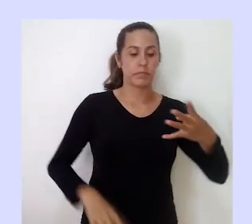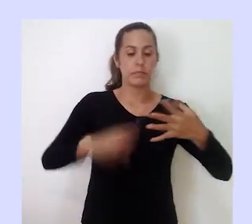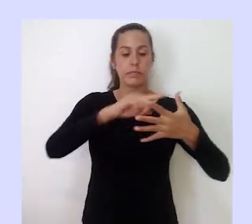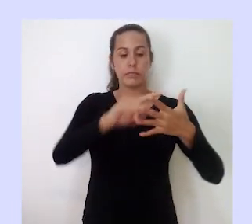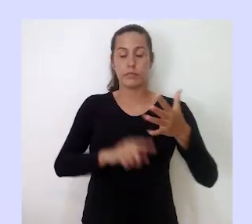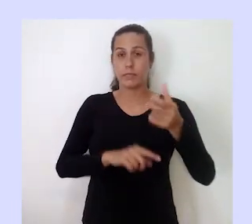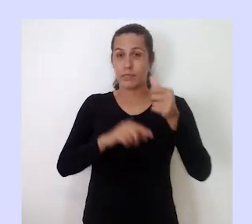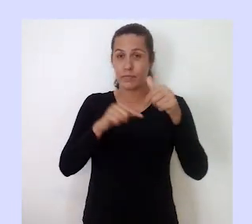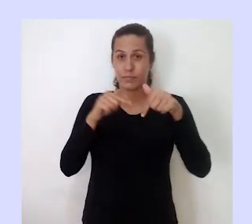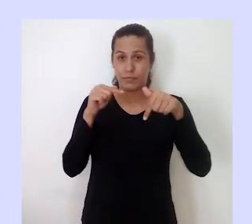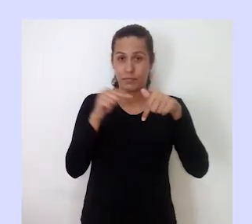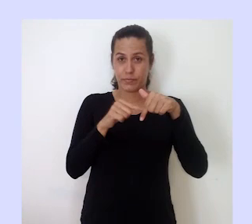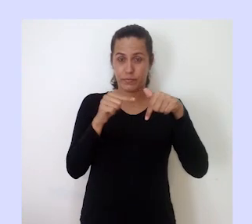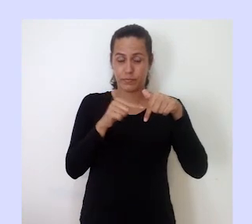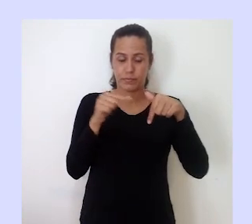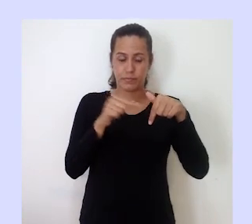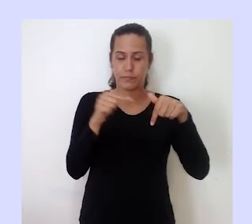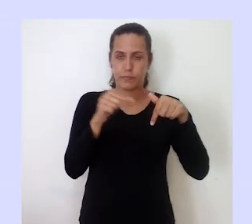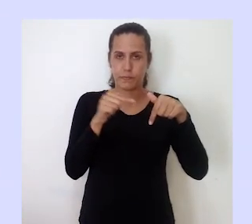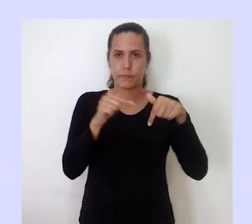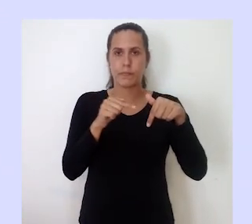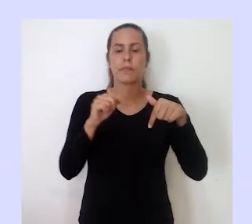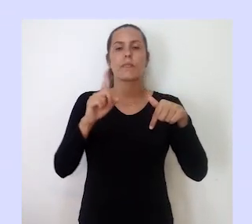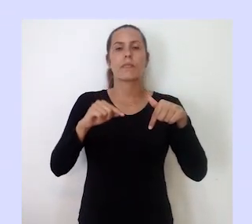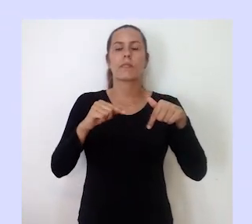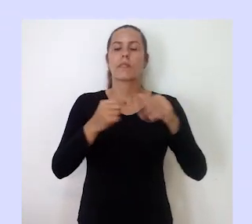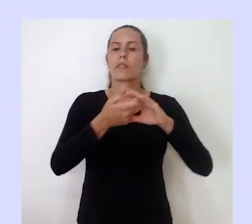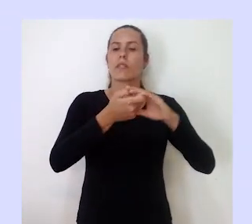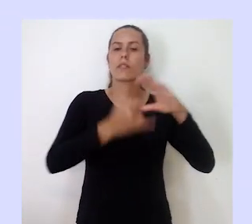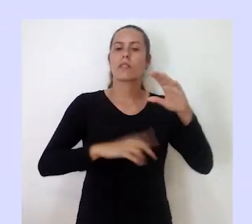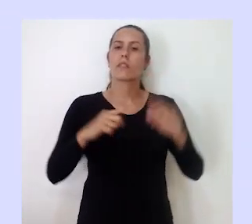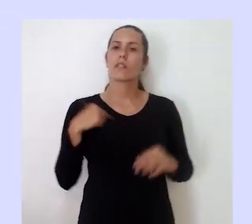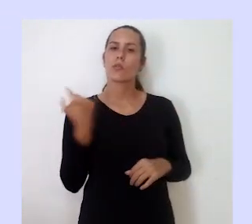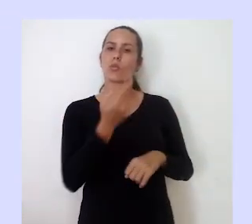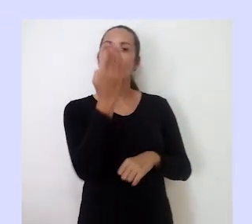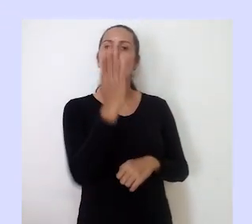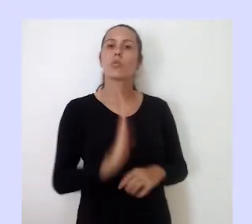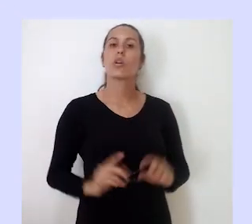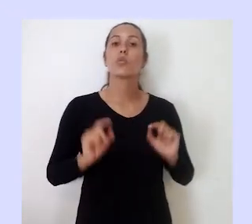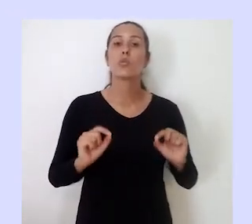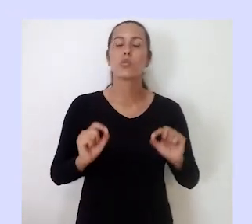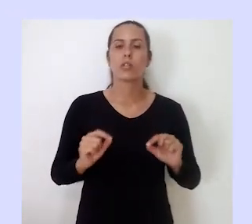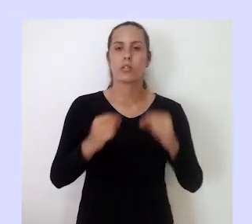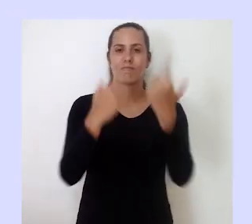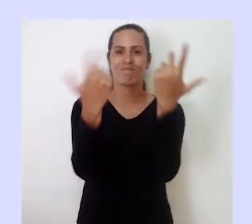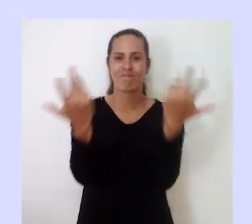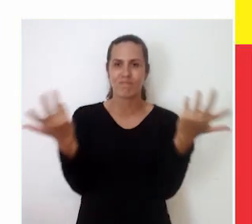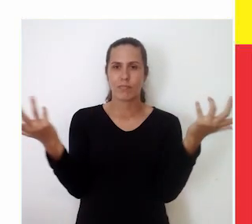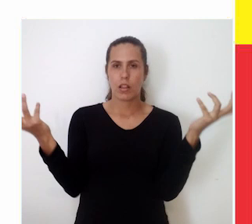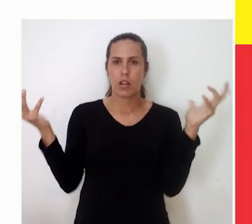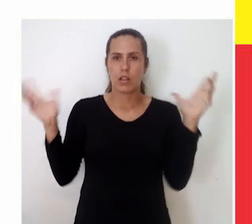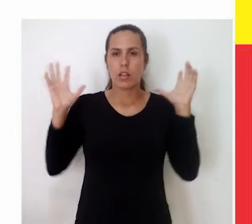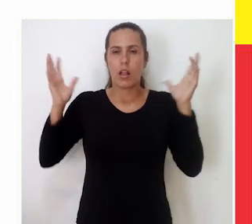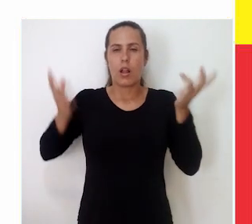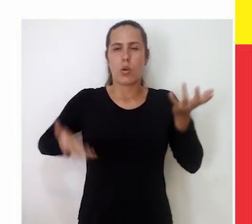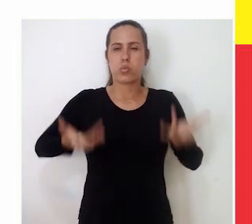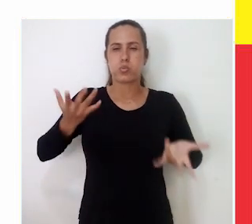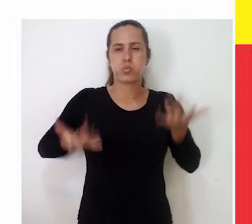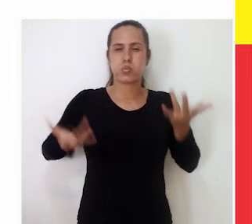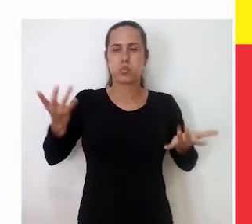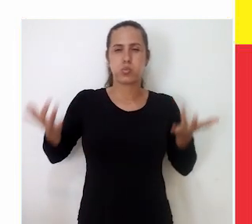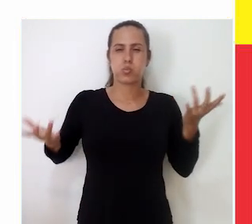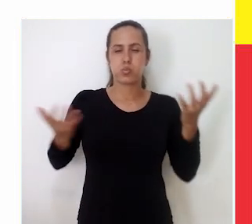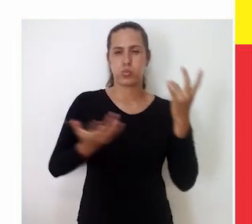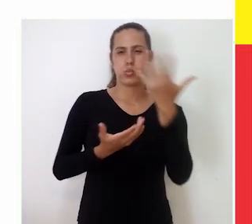natural caracterizado ou característico do nosso país, que são os incêndios florestais. Prestem bem